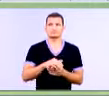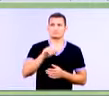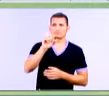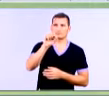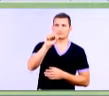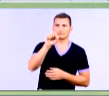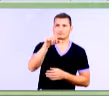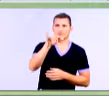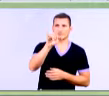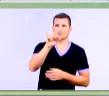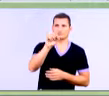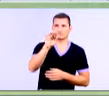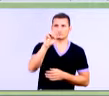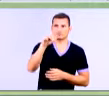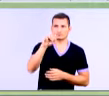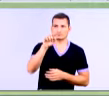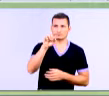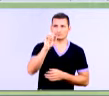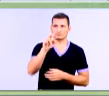system.out.print,